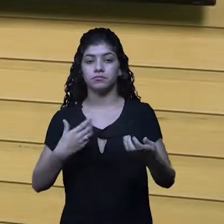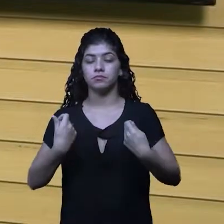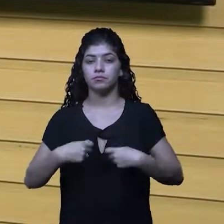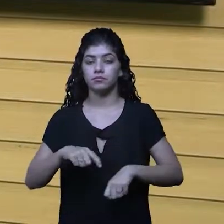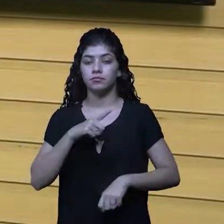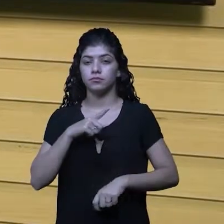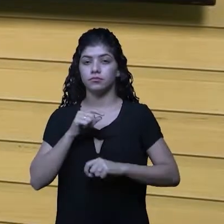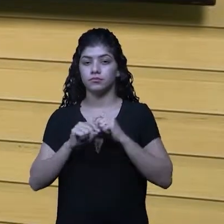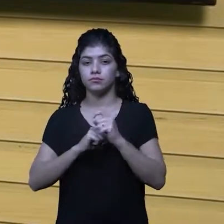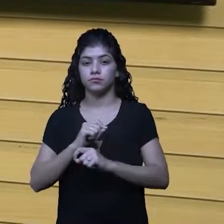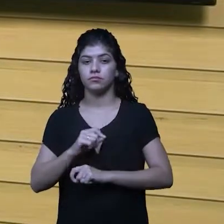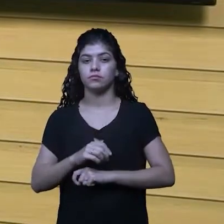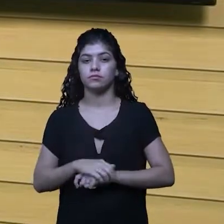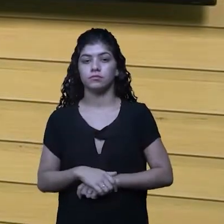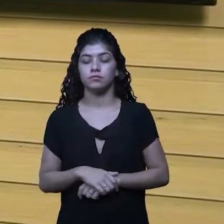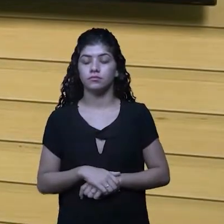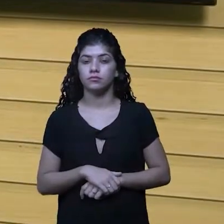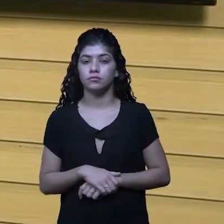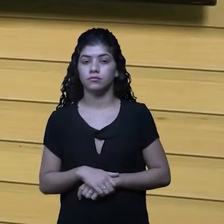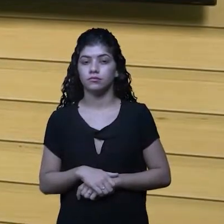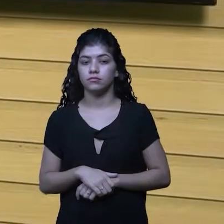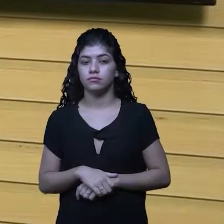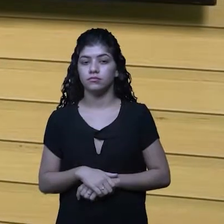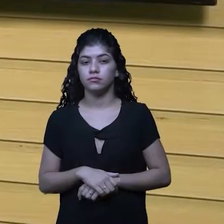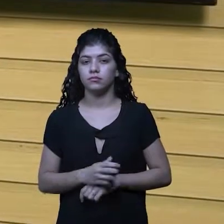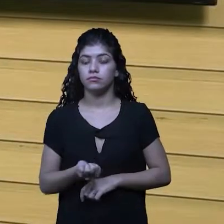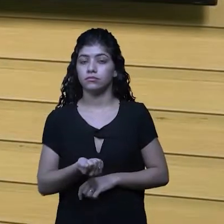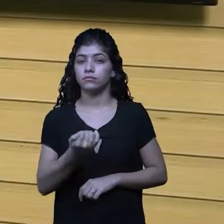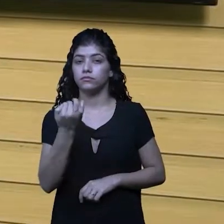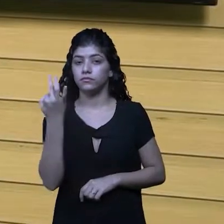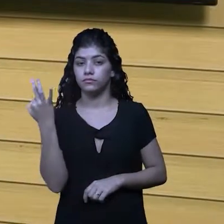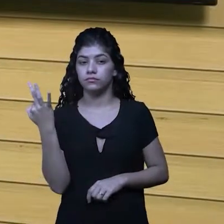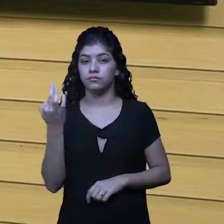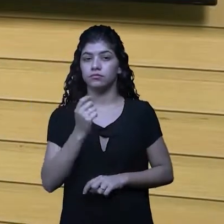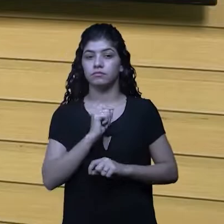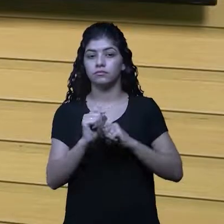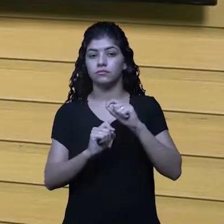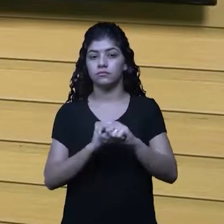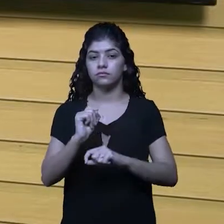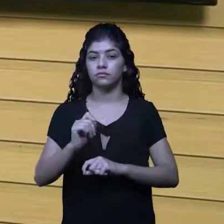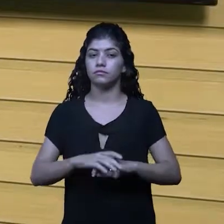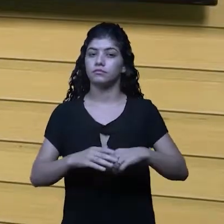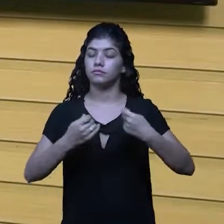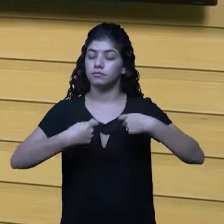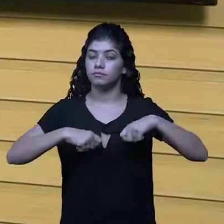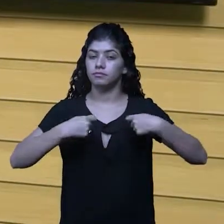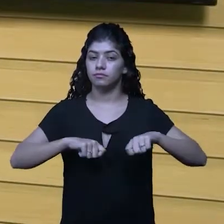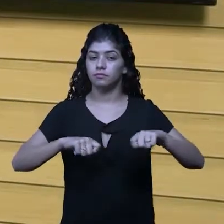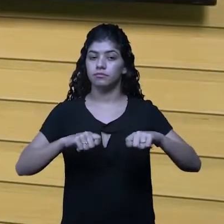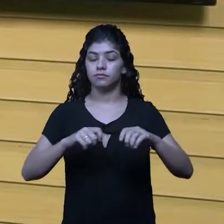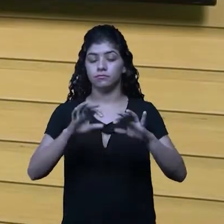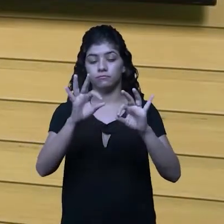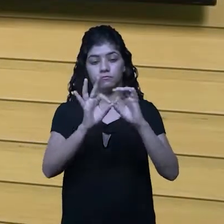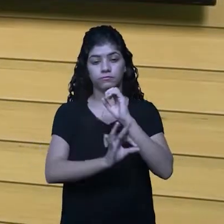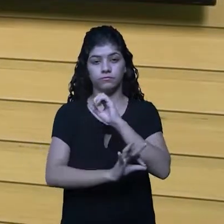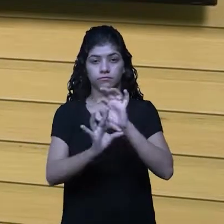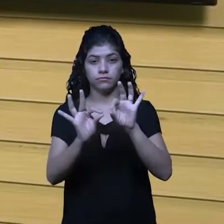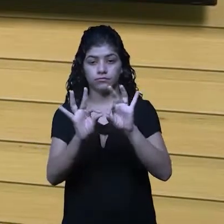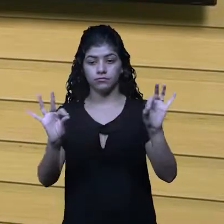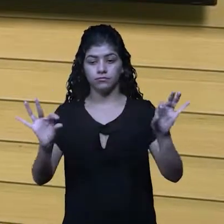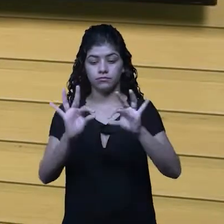tem um limite, uma quantidade em que ele tem que medir dentro daquela